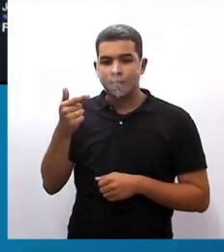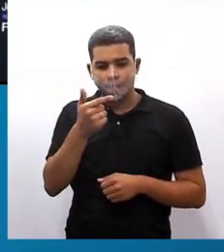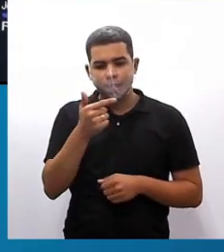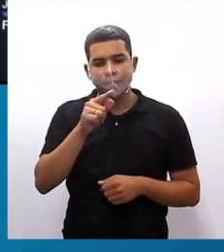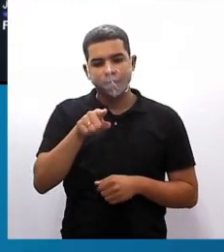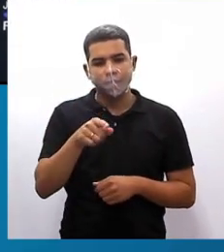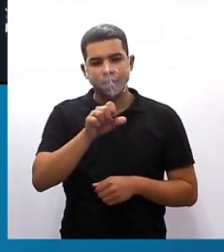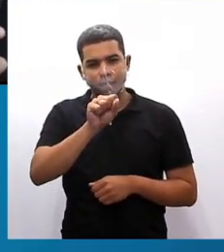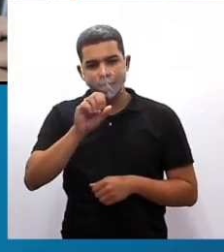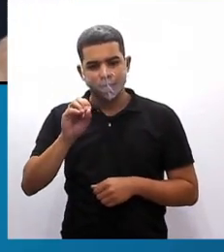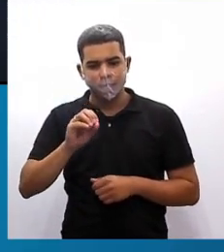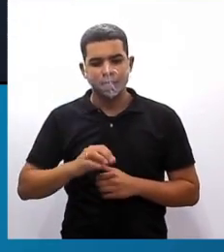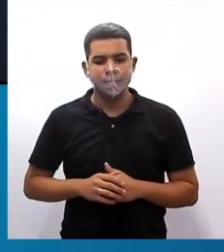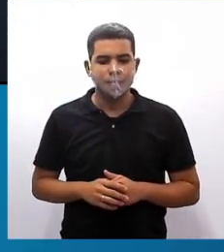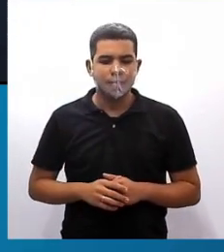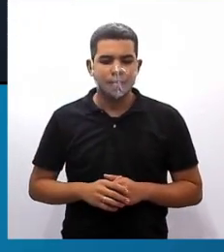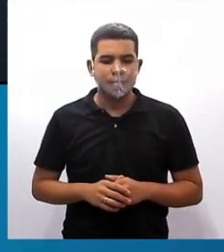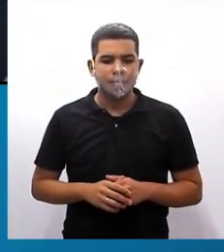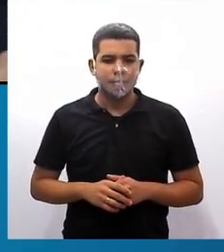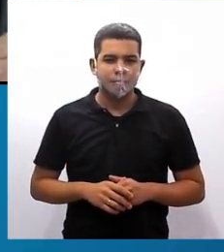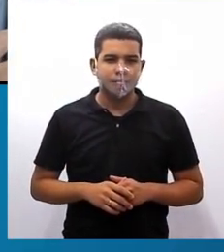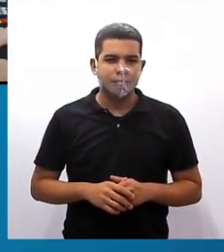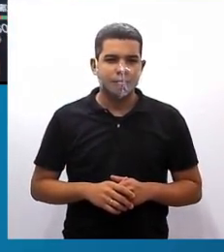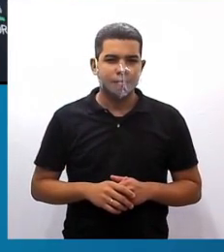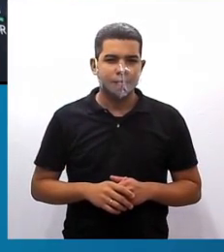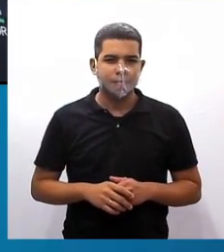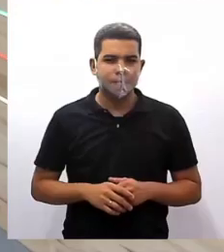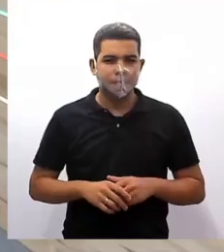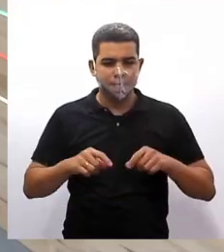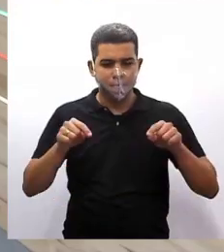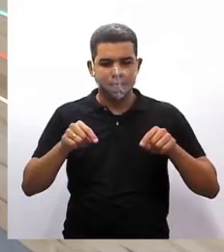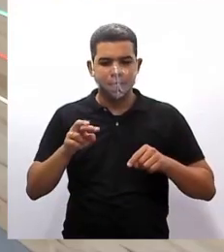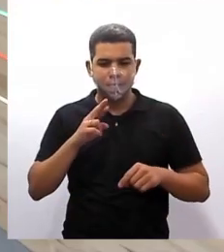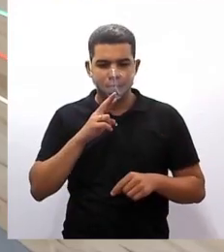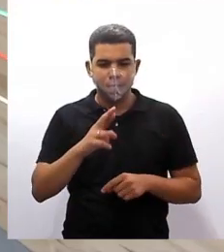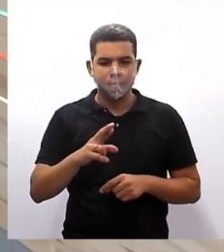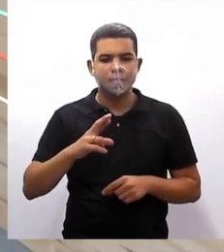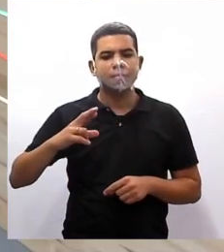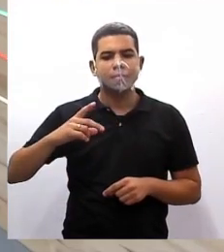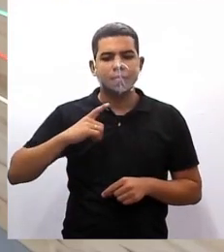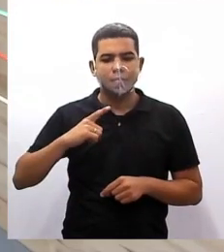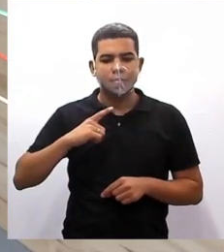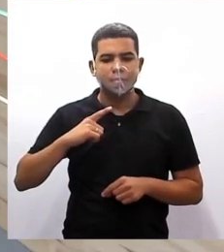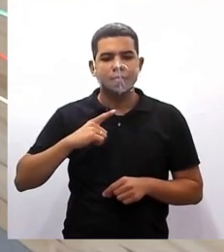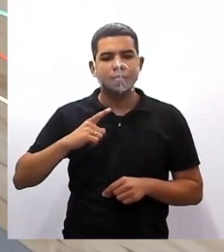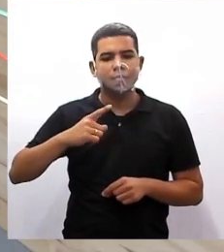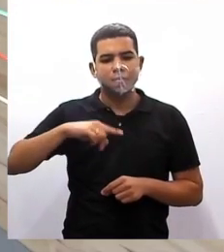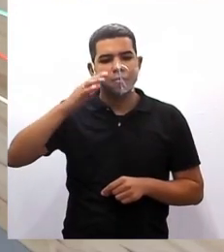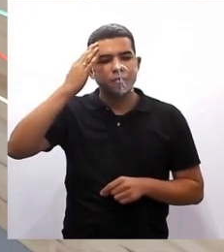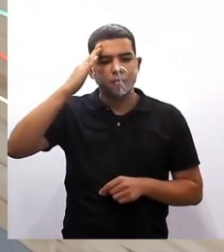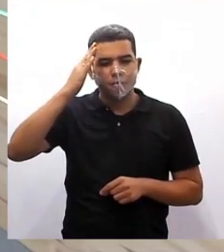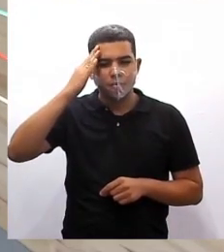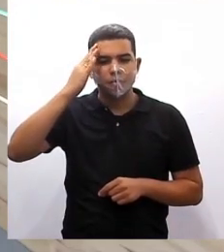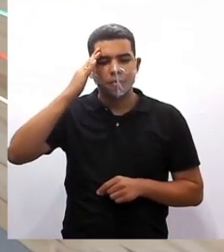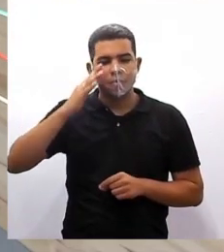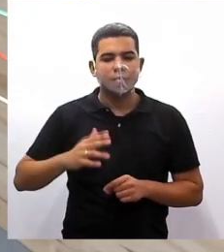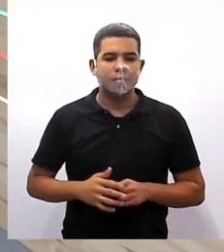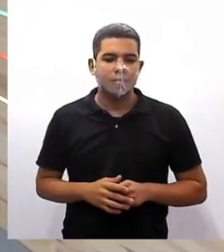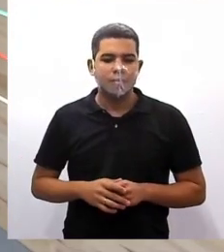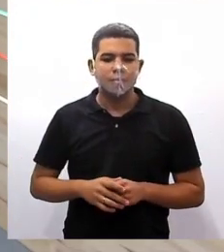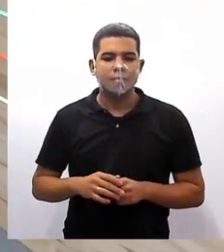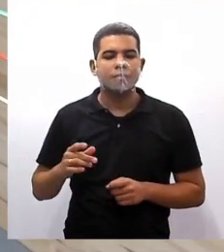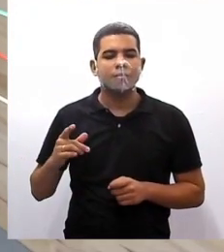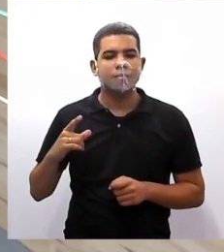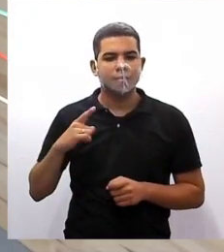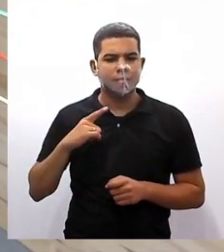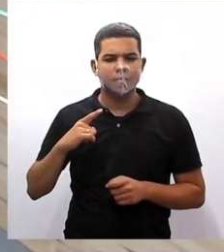22,80. Beleza? Então, pessoal, nessa questão aí, a gente entendeu a multiplicação que está no nosso dia